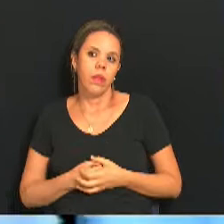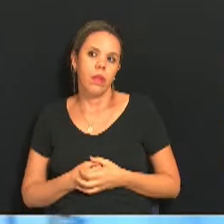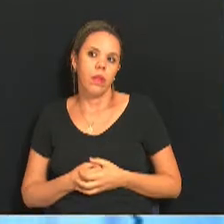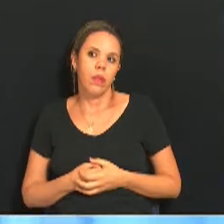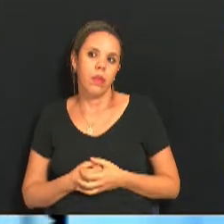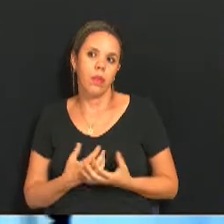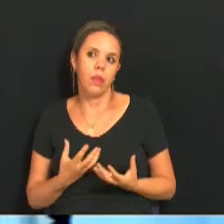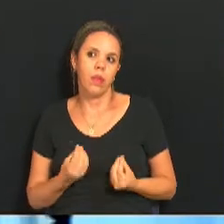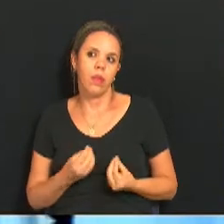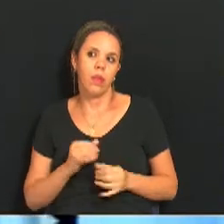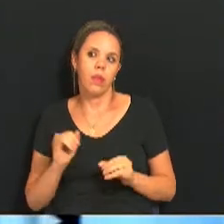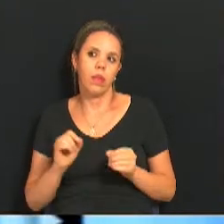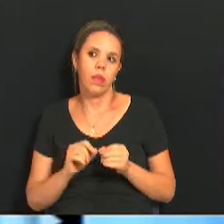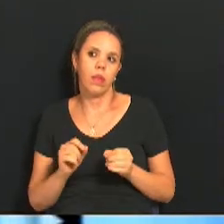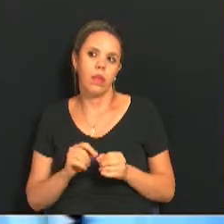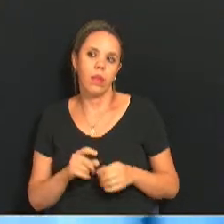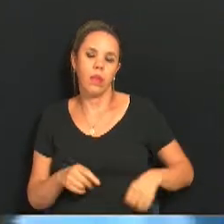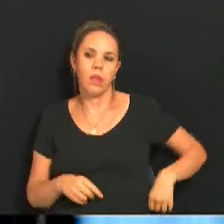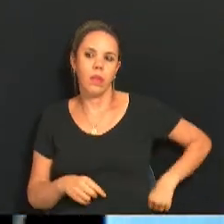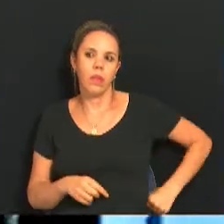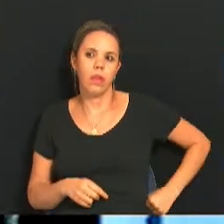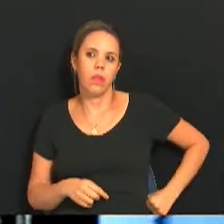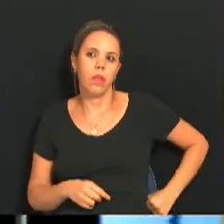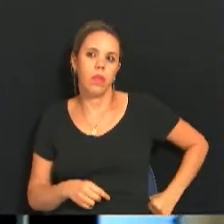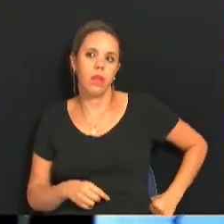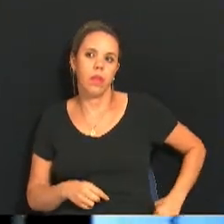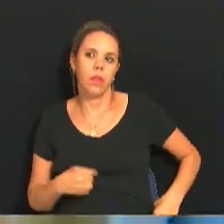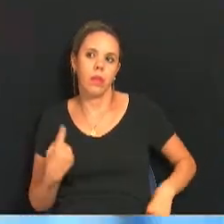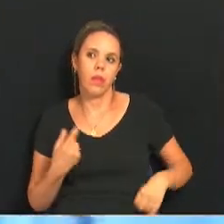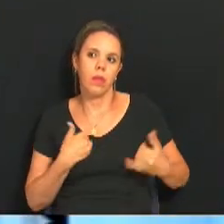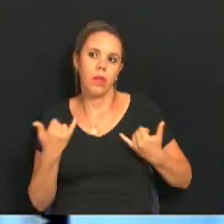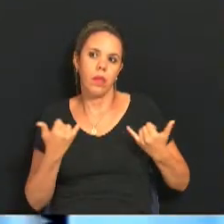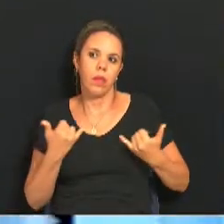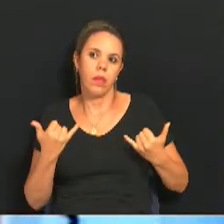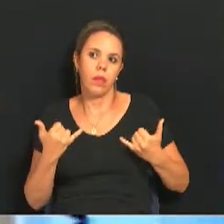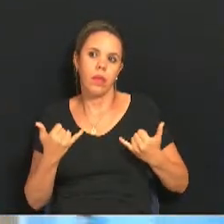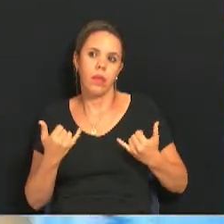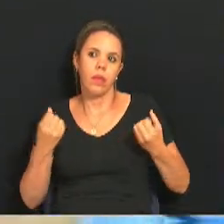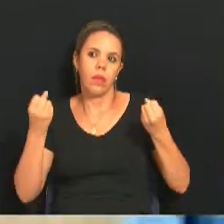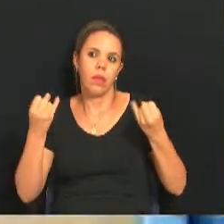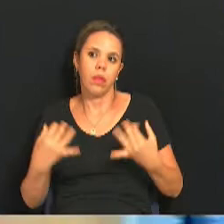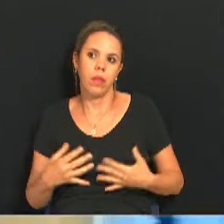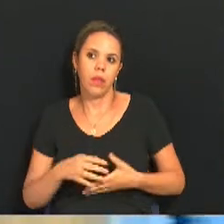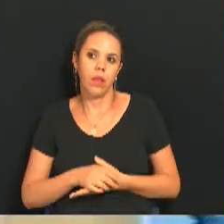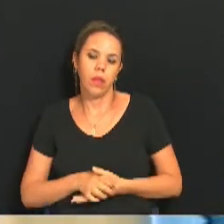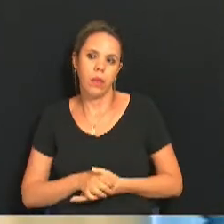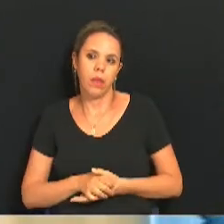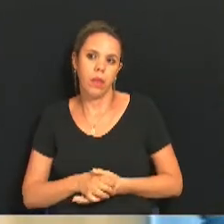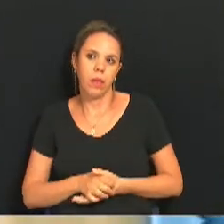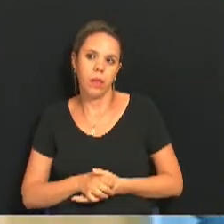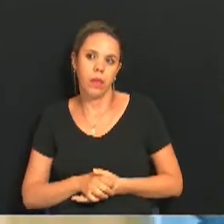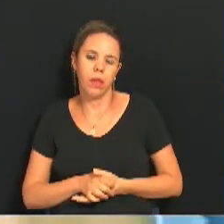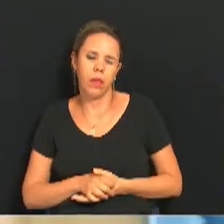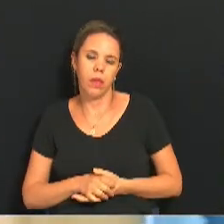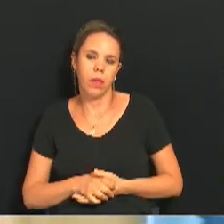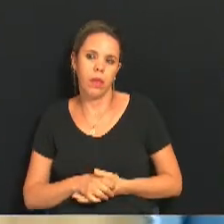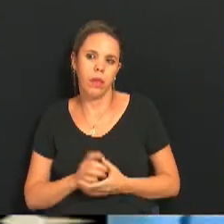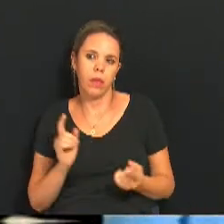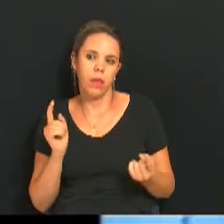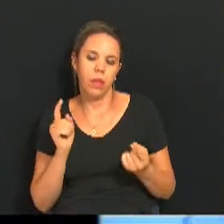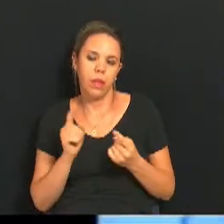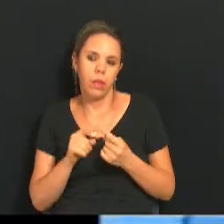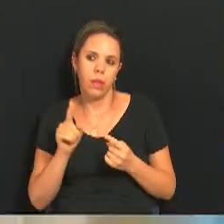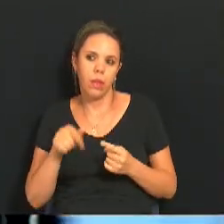muito em os lados a gente ouvindo todos os comentários mas o objeto